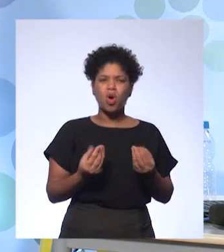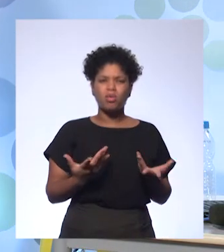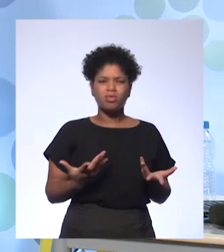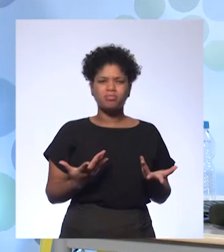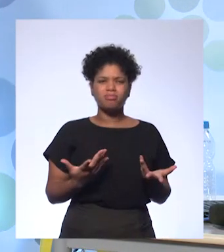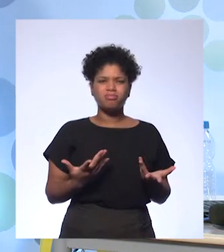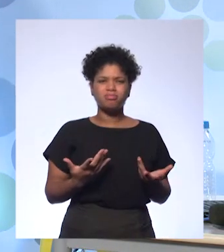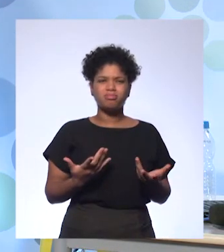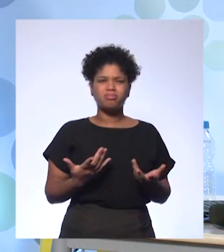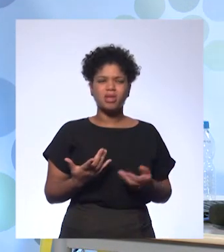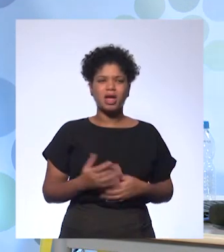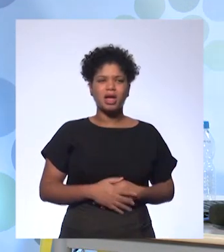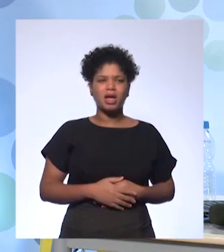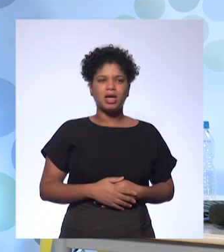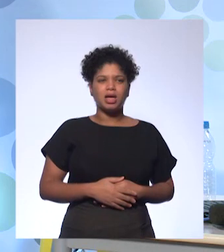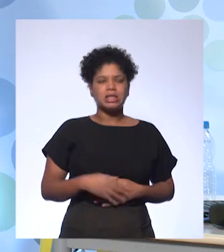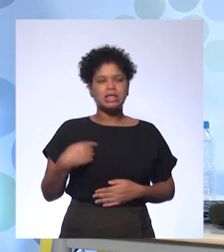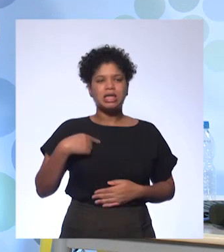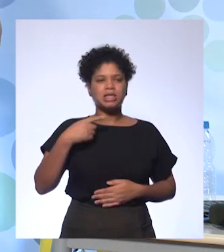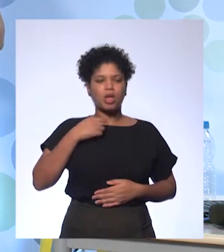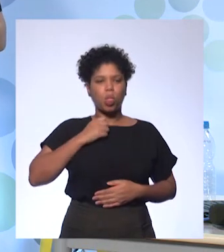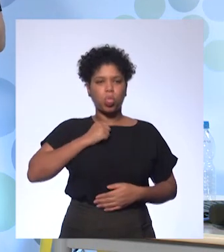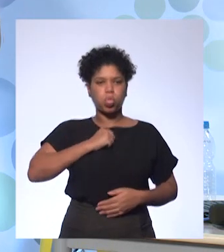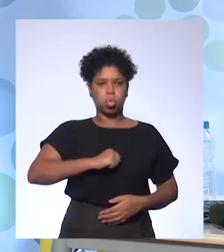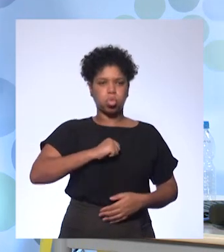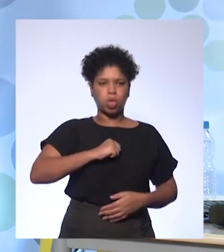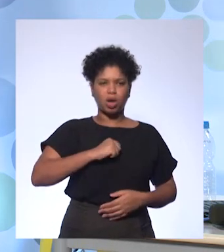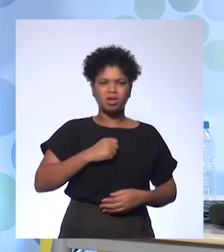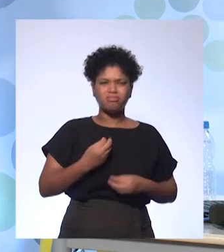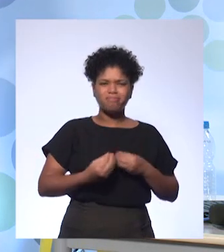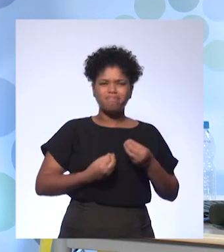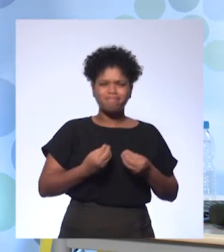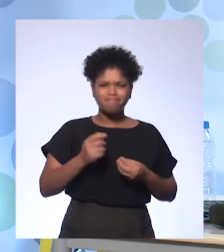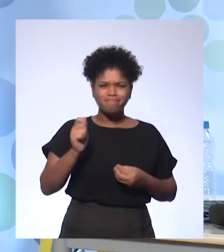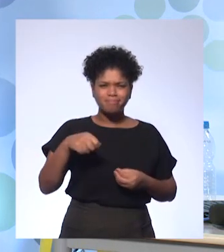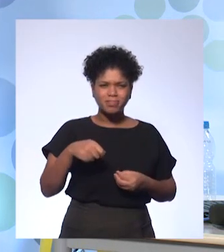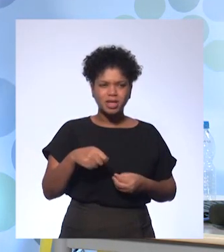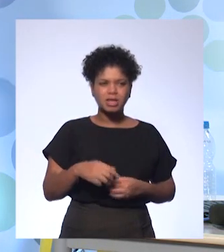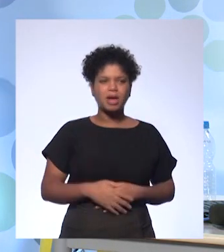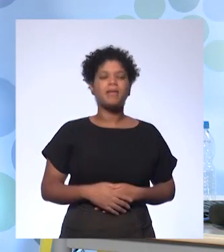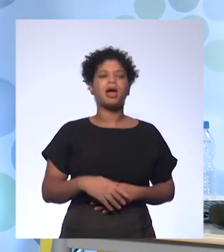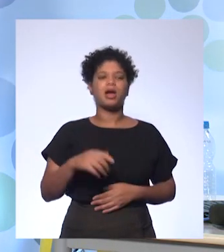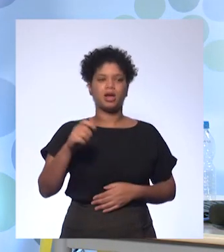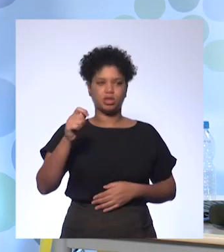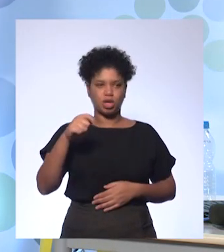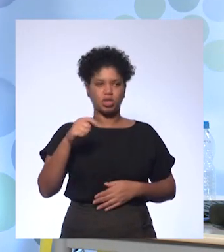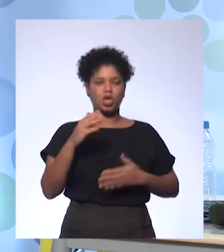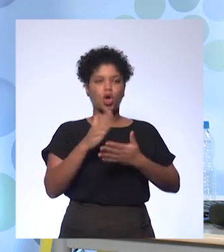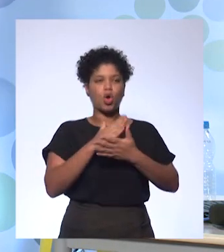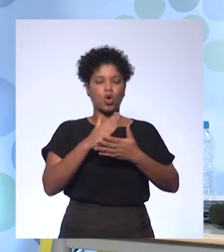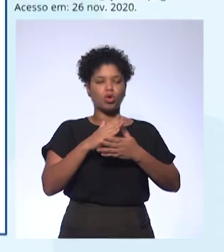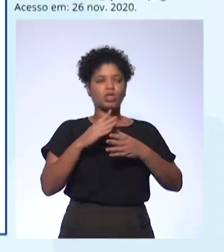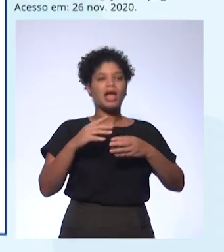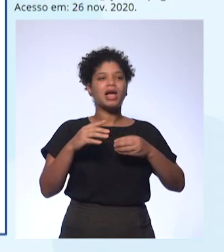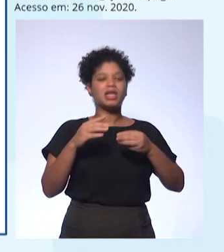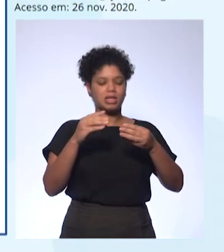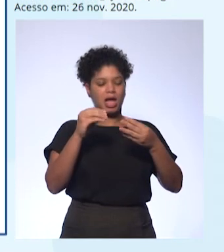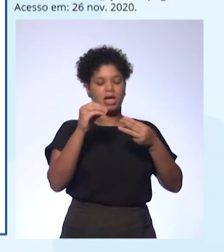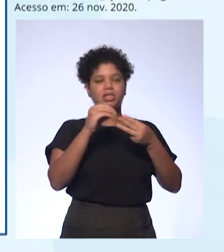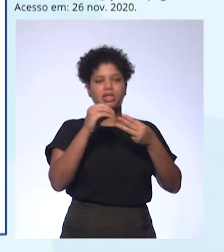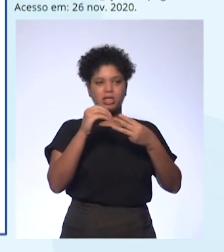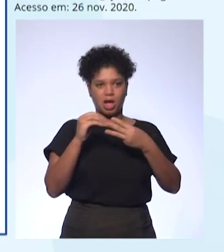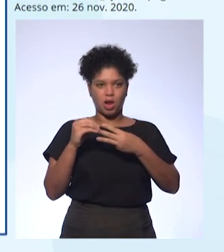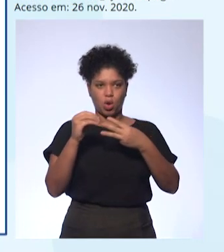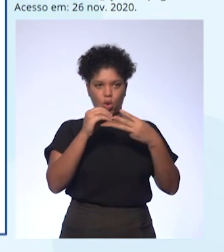ali que eles não precisam, né, que eles estão eliminando? Com o auxílio dessas células flama, né? Então, é um processo